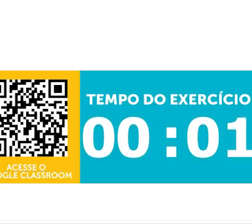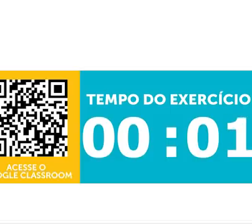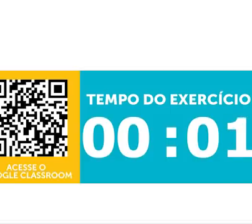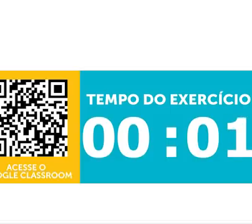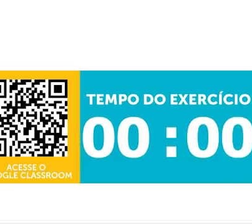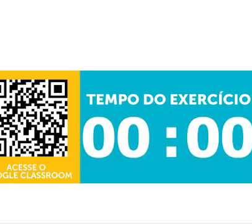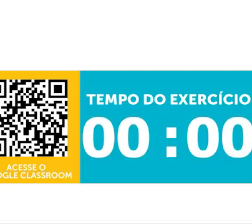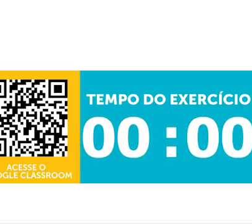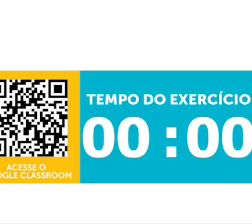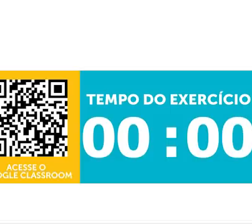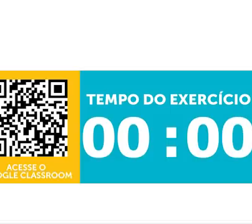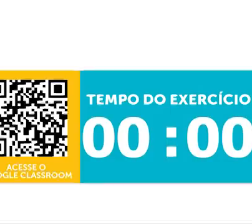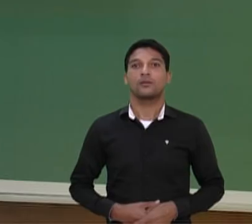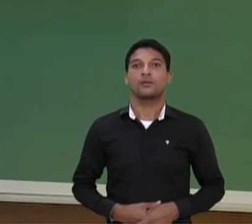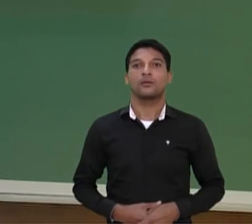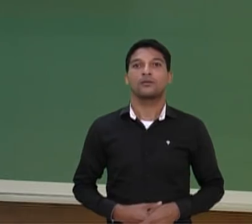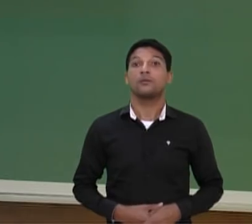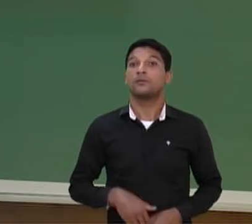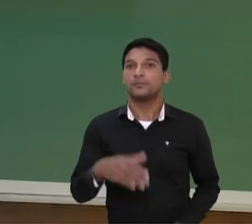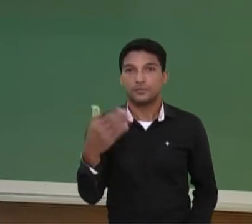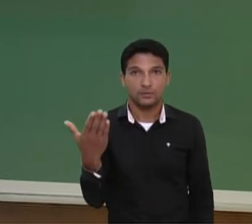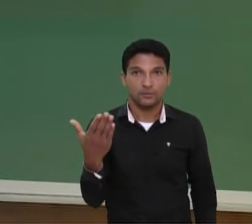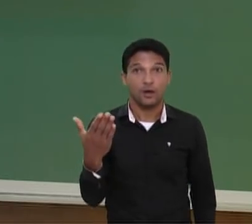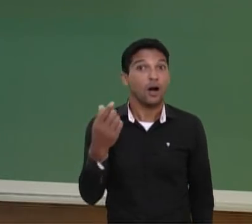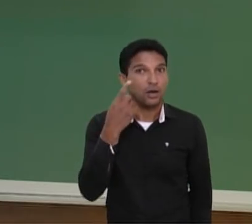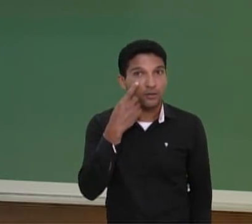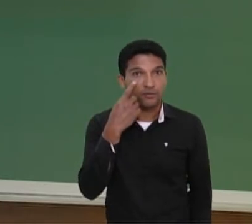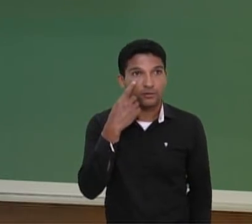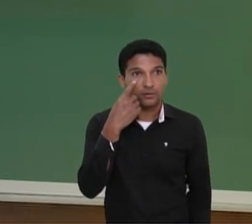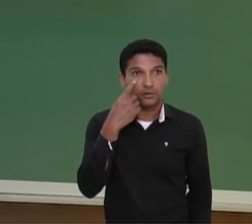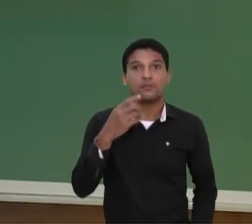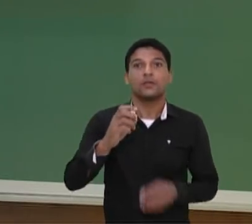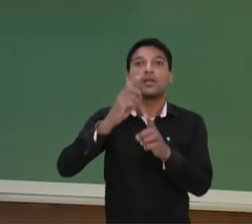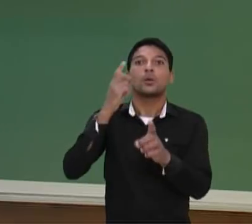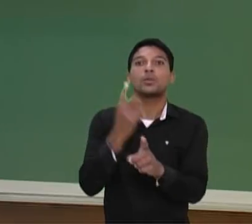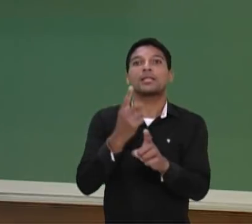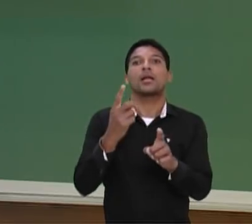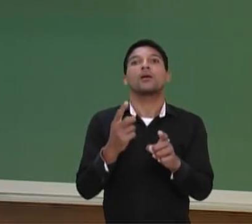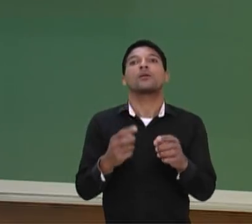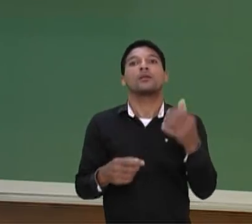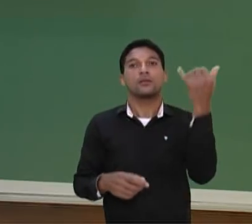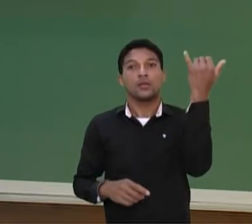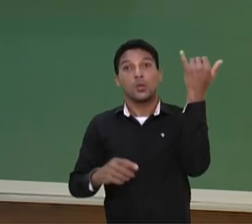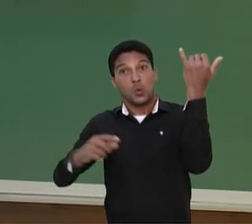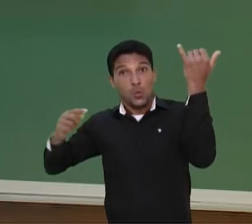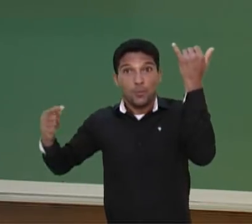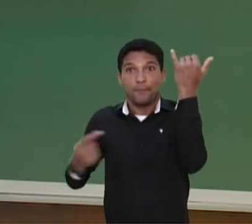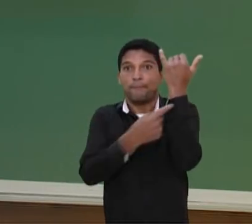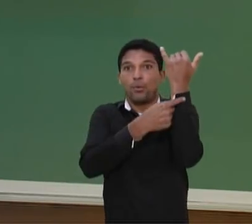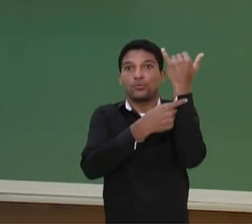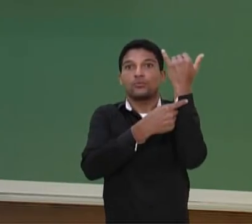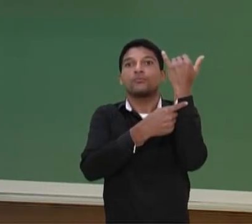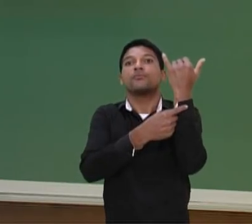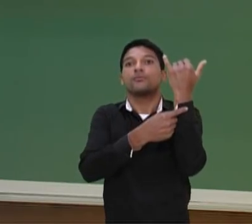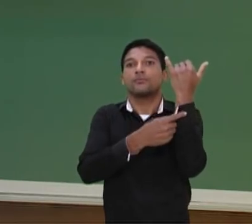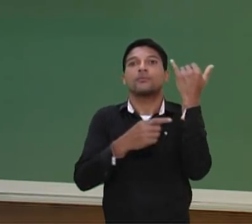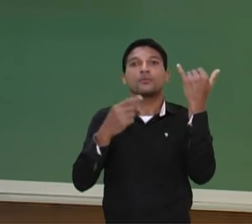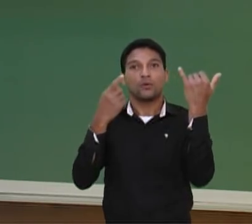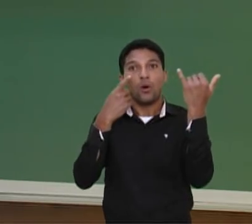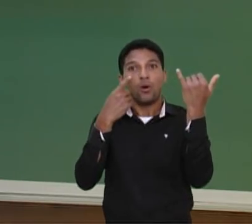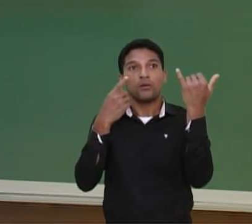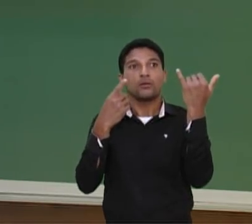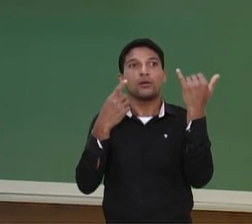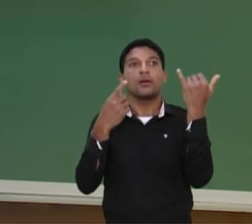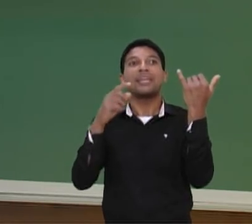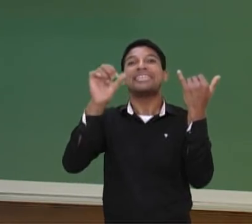aí bom então gente ó determinar o ponto de interseção com o eixo y passa menos que